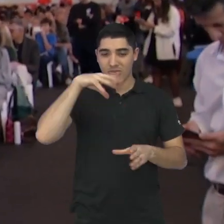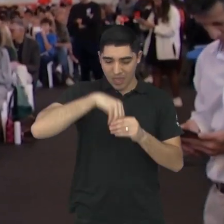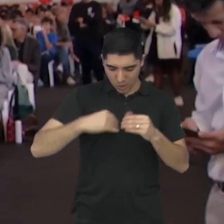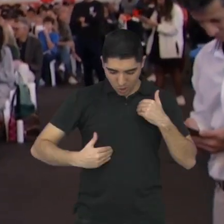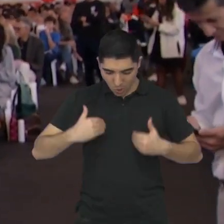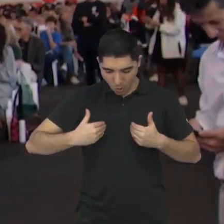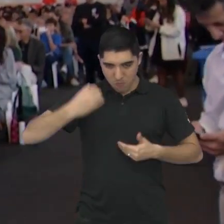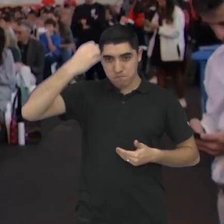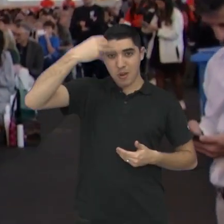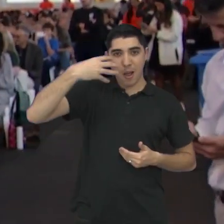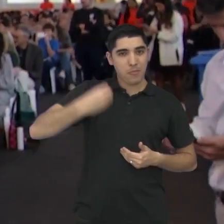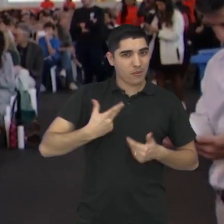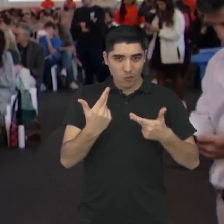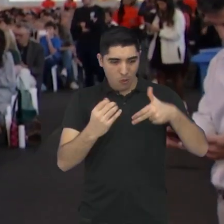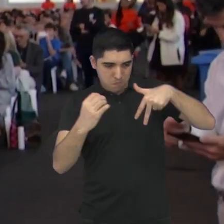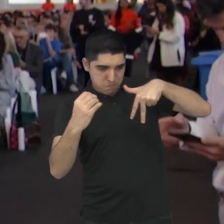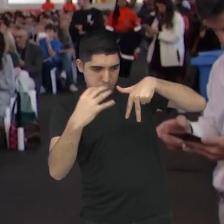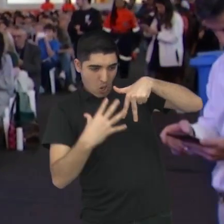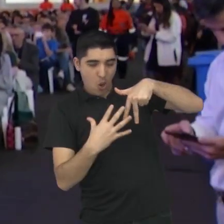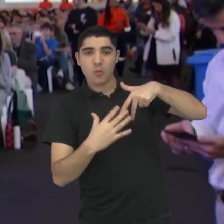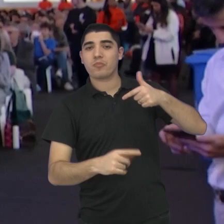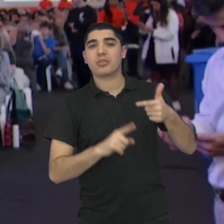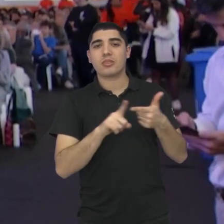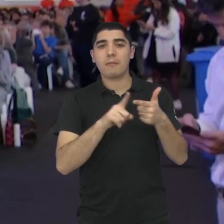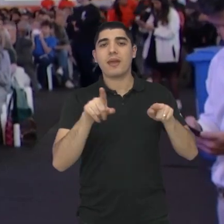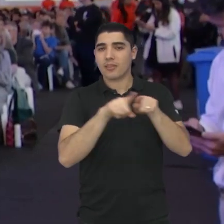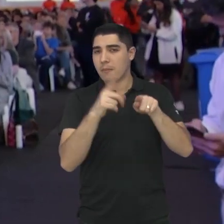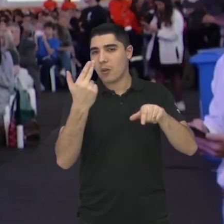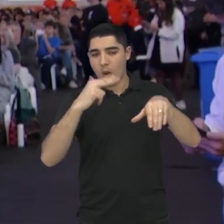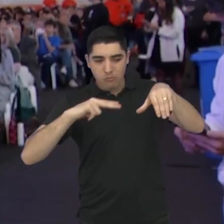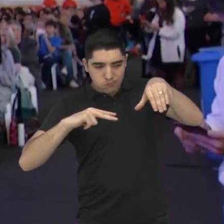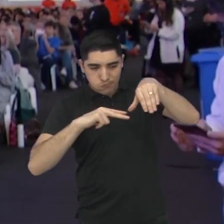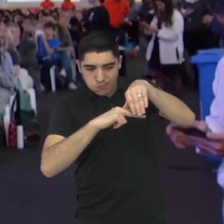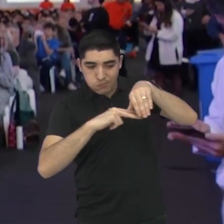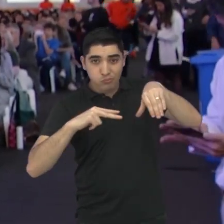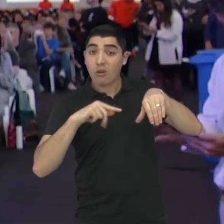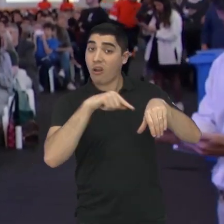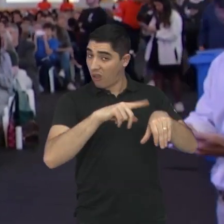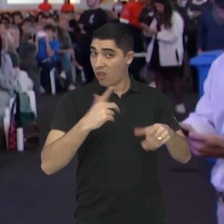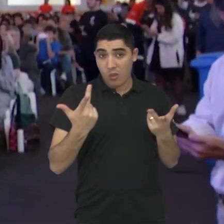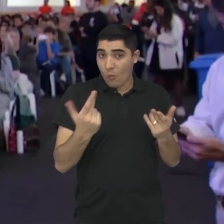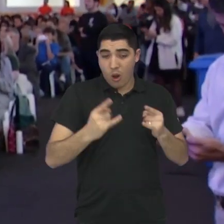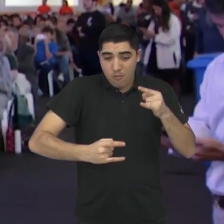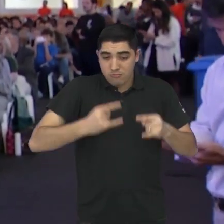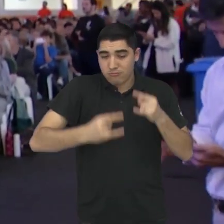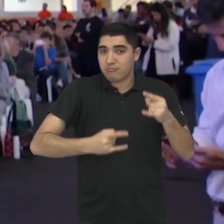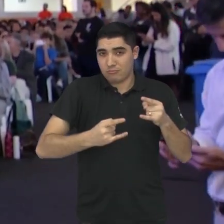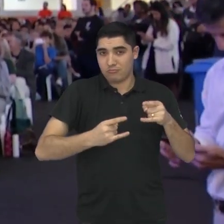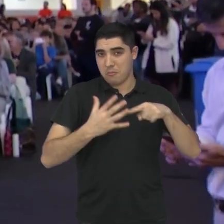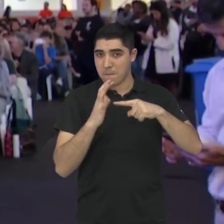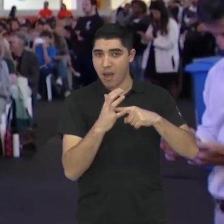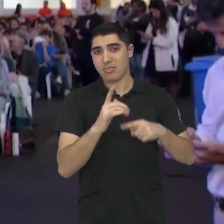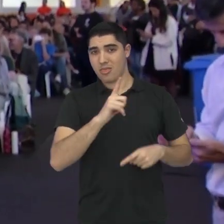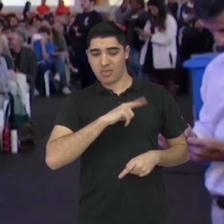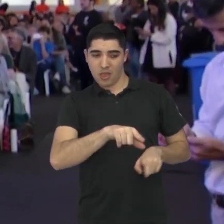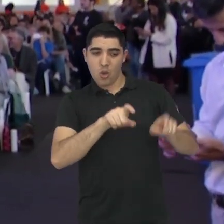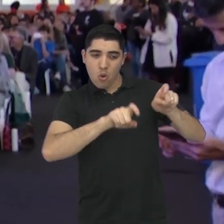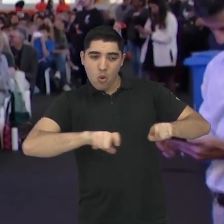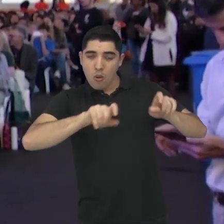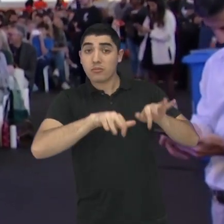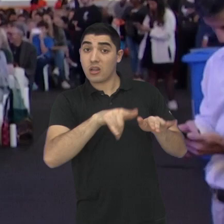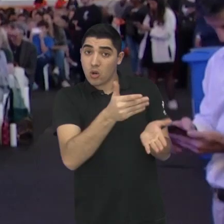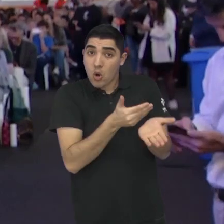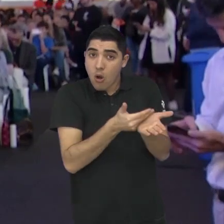corpo, as tomografias, aquilo que enxergam as radiografias, aquilo que enxerga o interior do nosso corpo. Então já tem